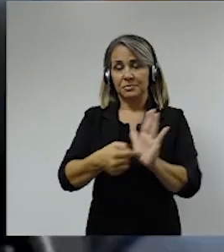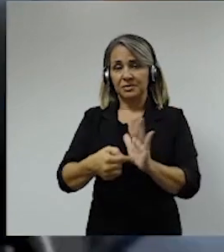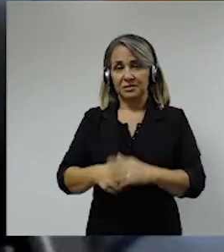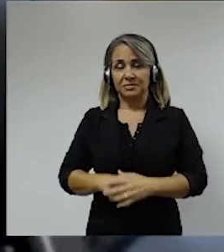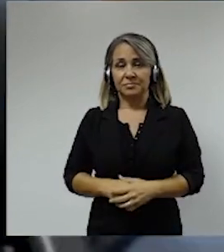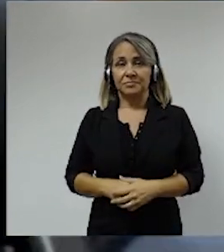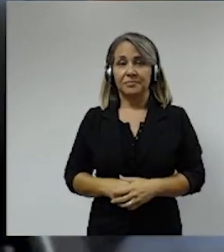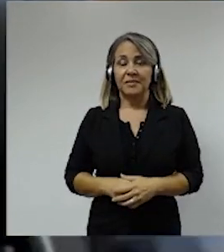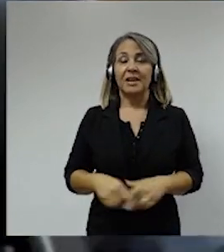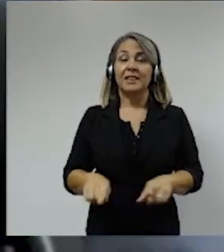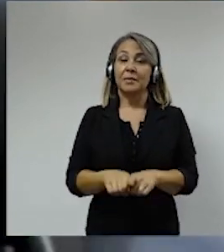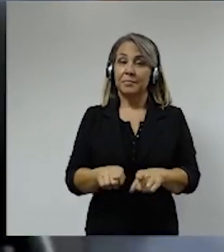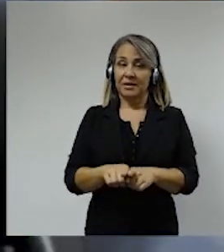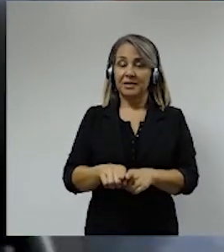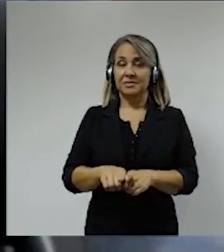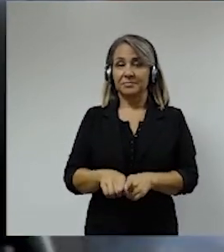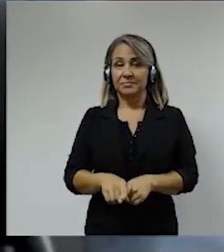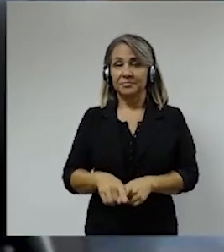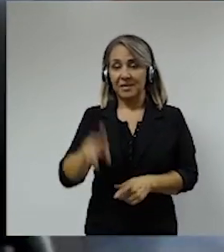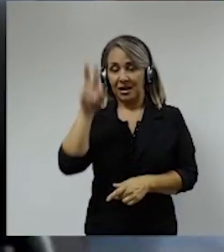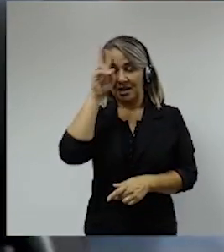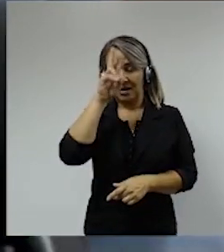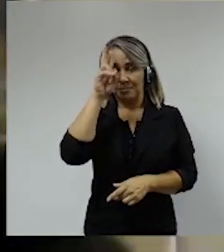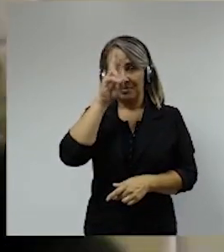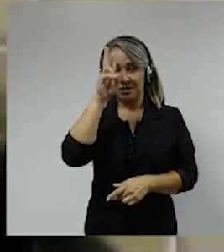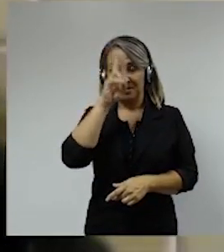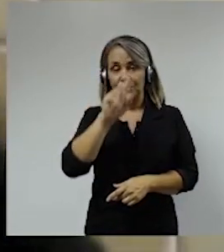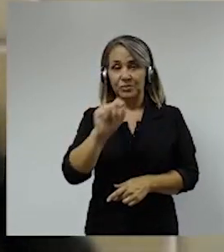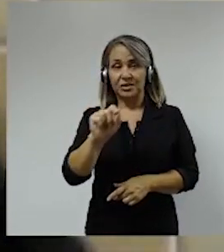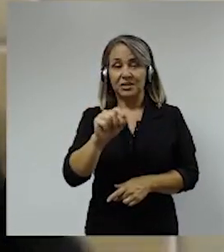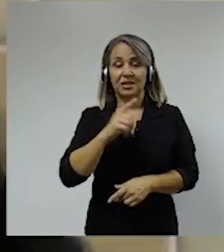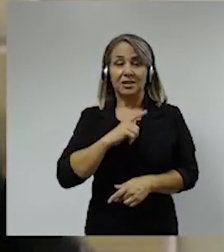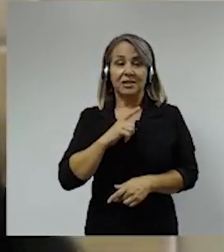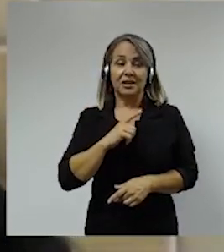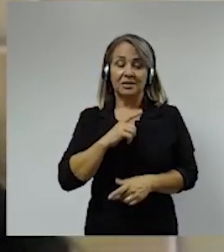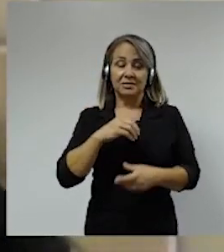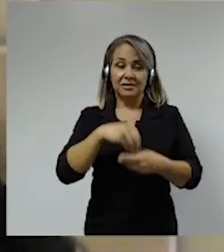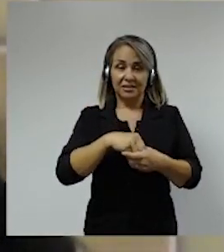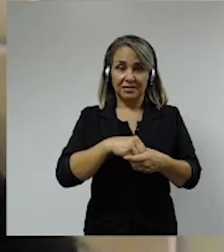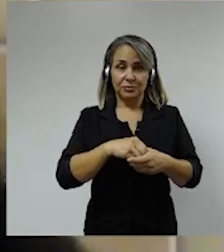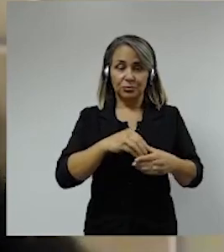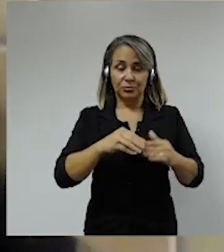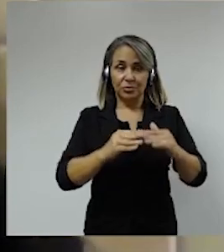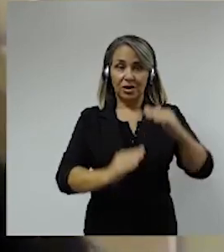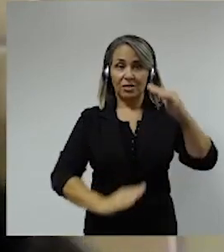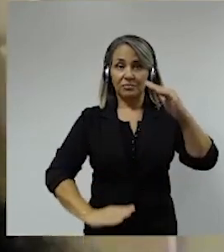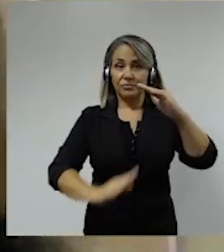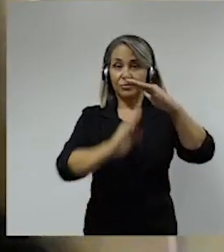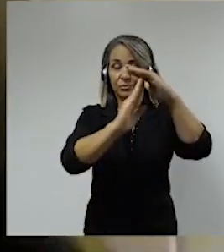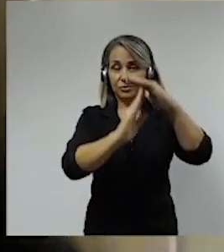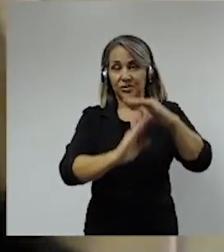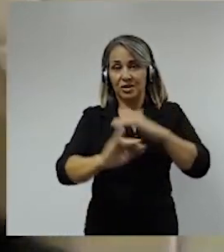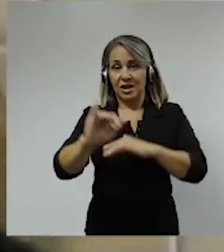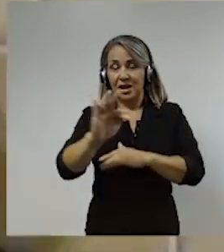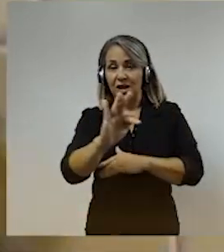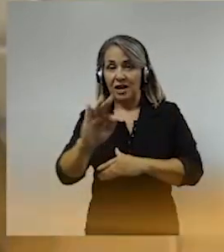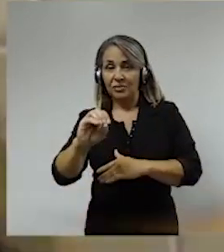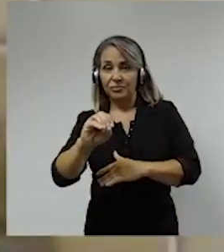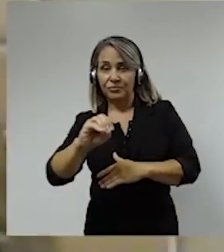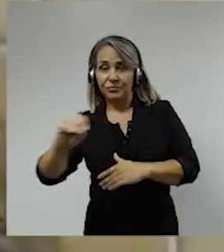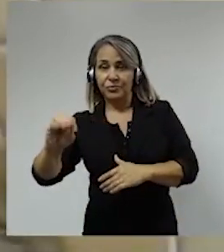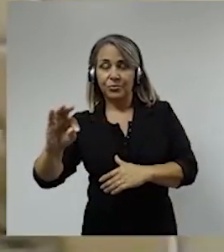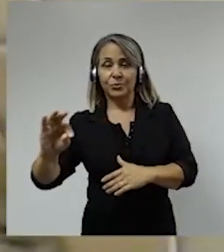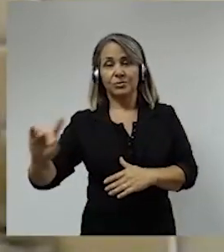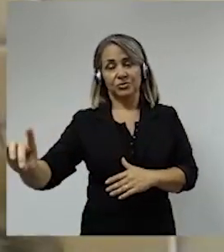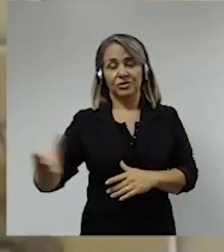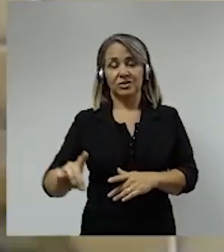E lembrando que só lembrando que estava dentro daquele ranking, o iFood era iFood, Uber